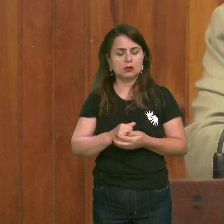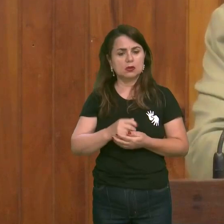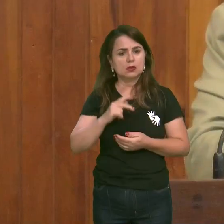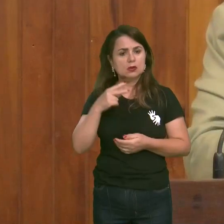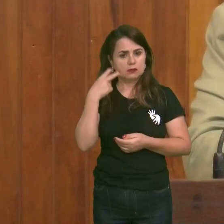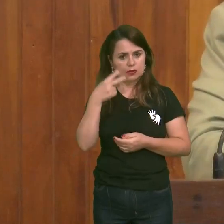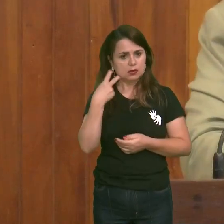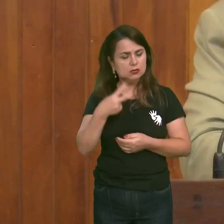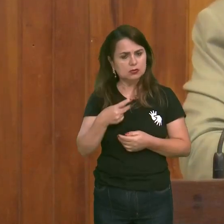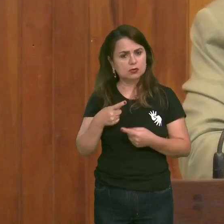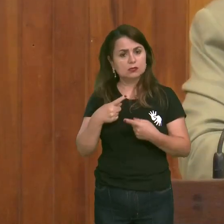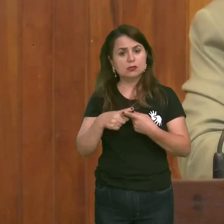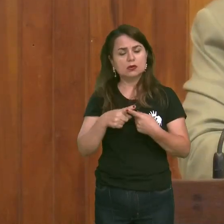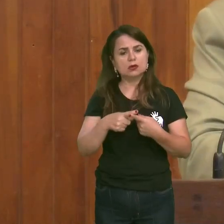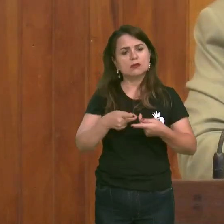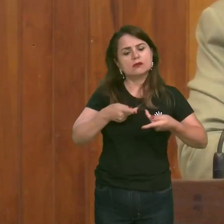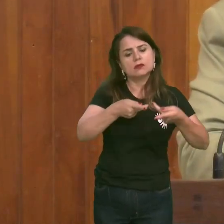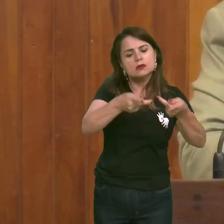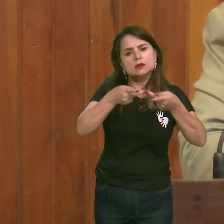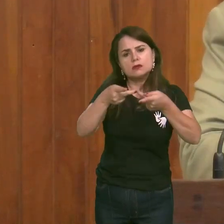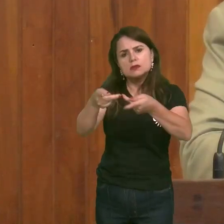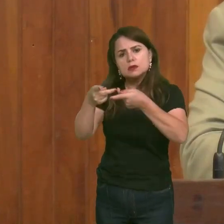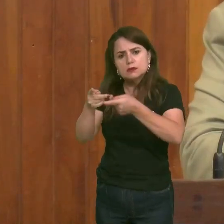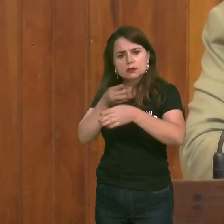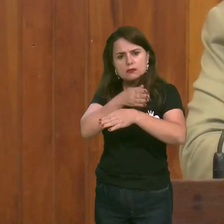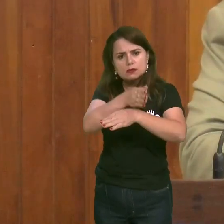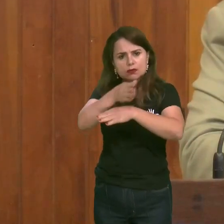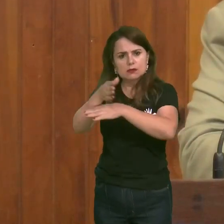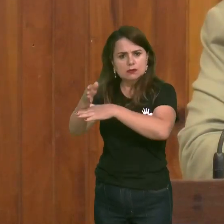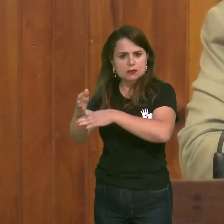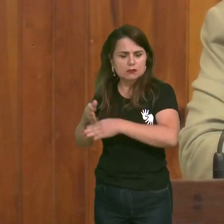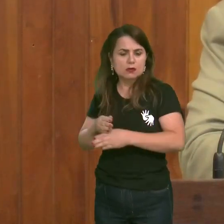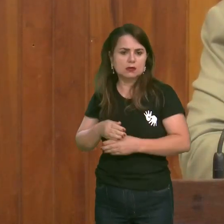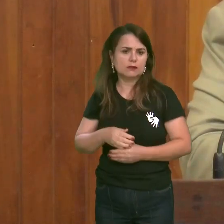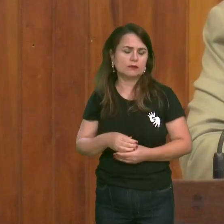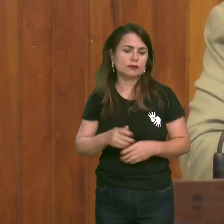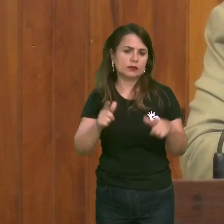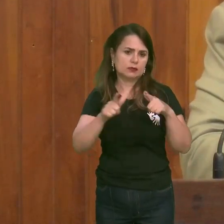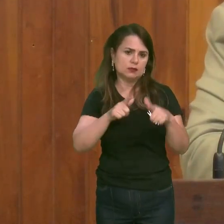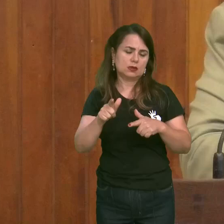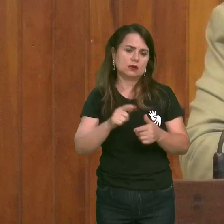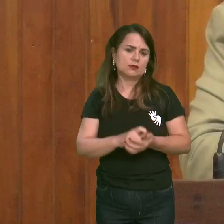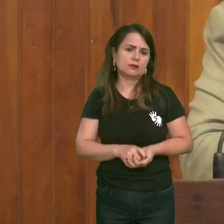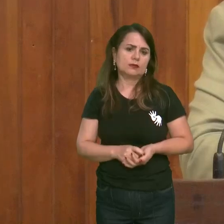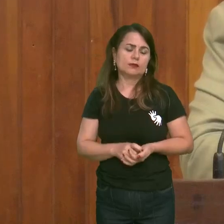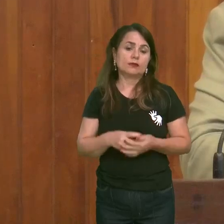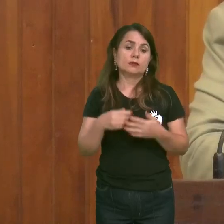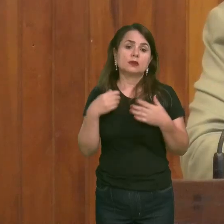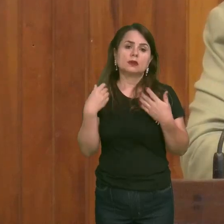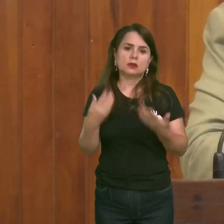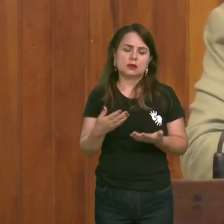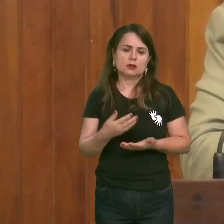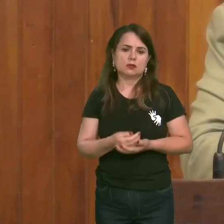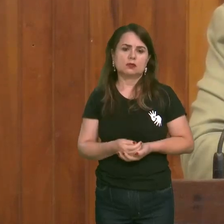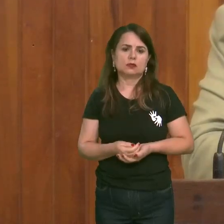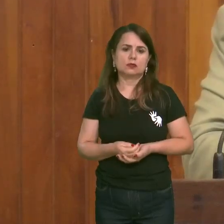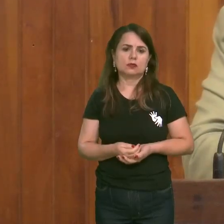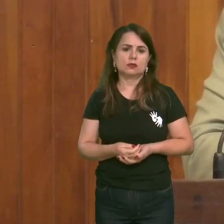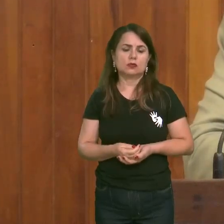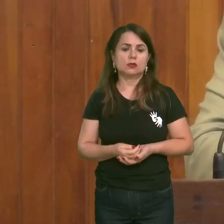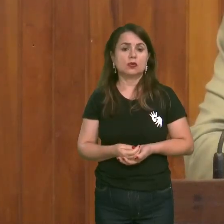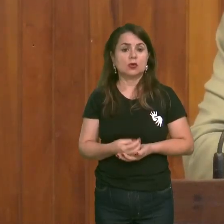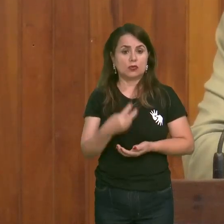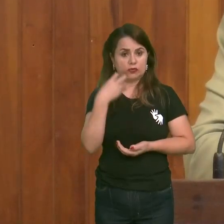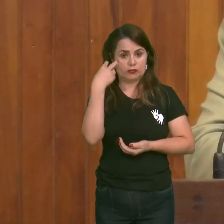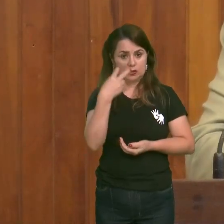porque eu já disse aqui o único que o único agente político que o braço do cidadão